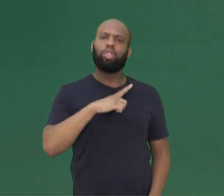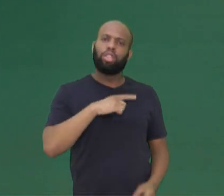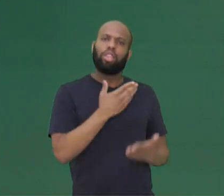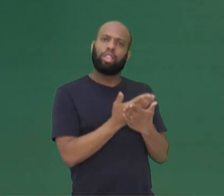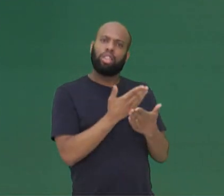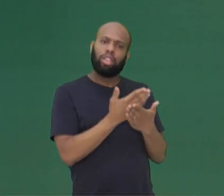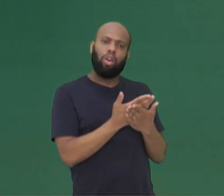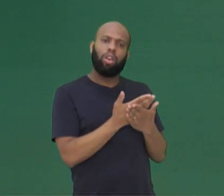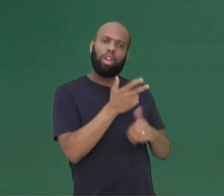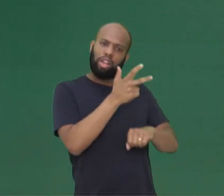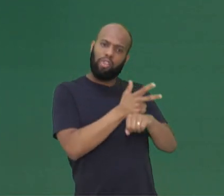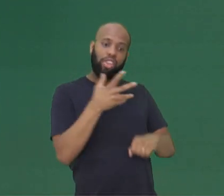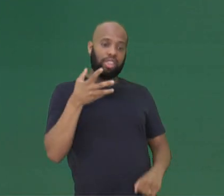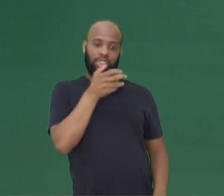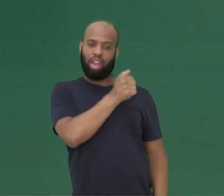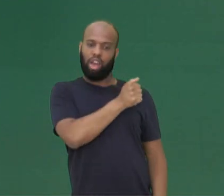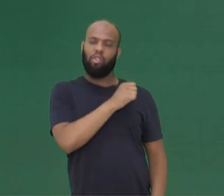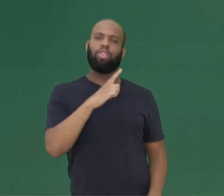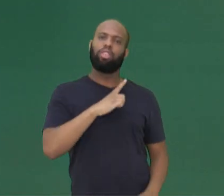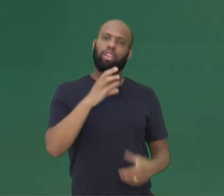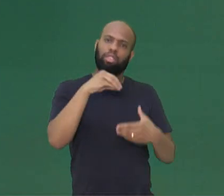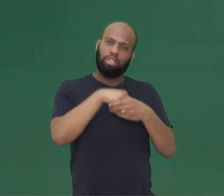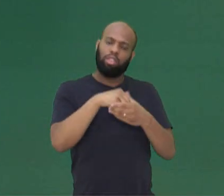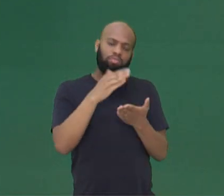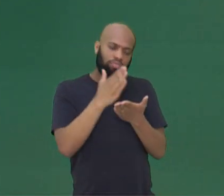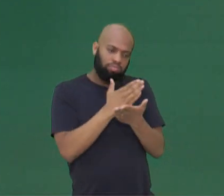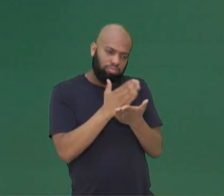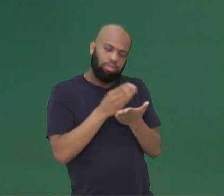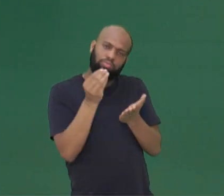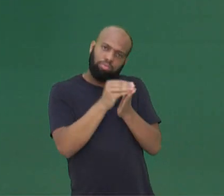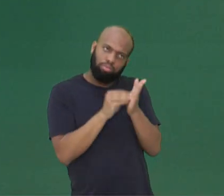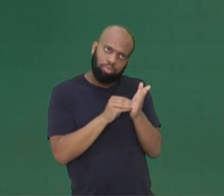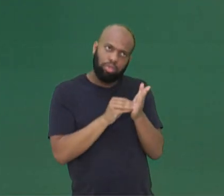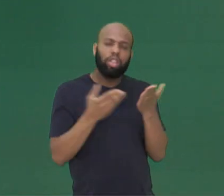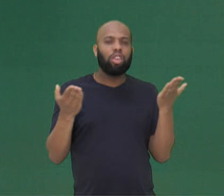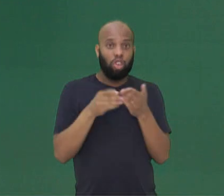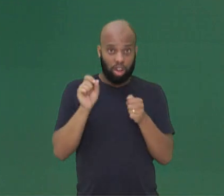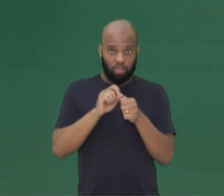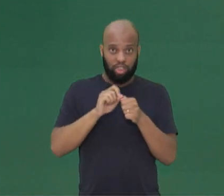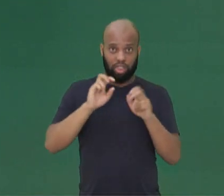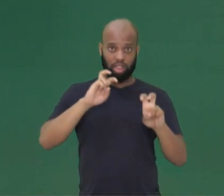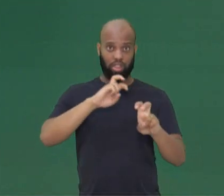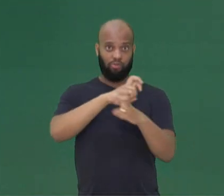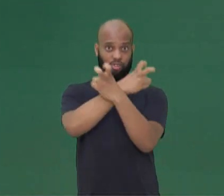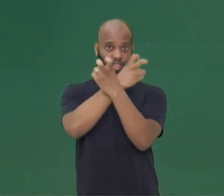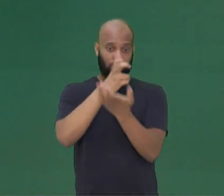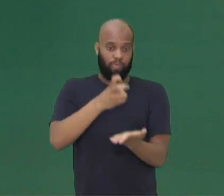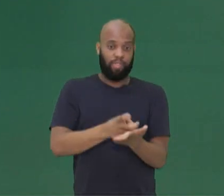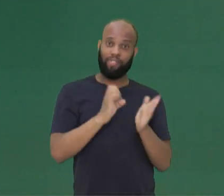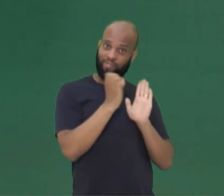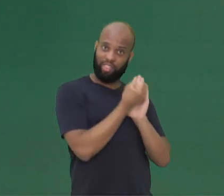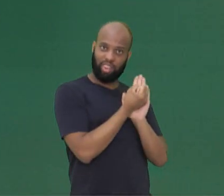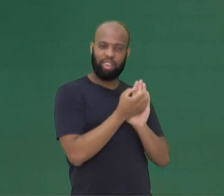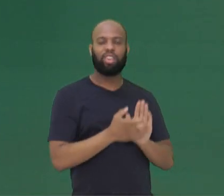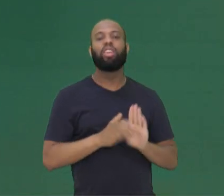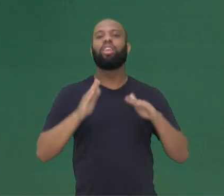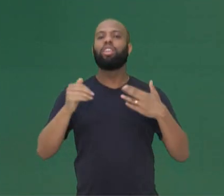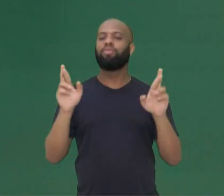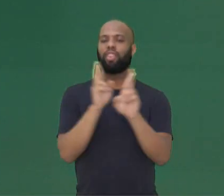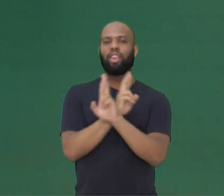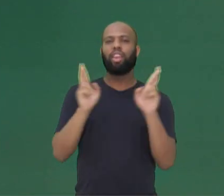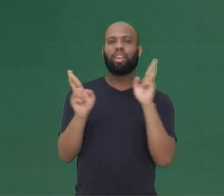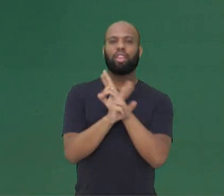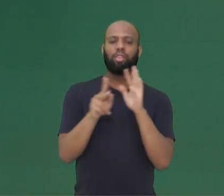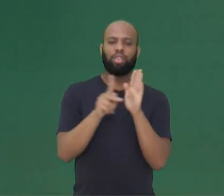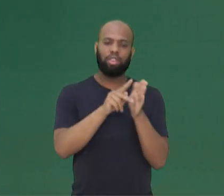vai anotar no seu caderno, tá? Então, vamos confeccionar fósseis? Então, a relação desta atividade